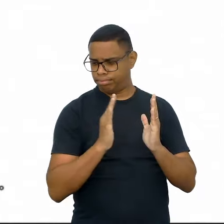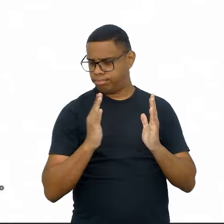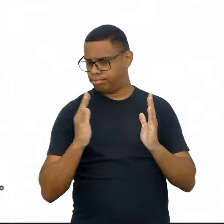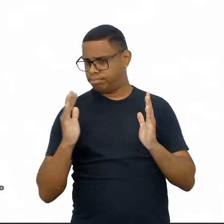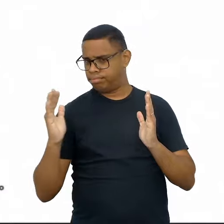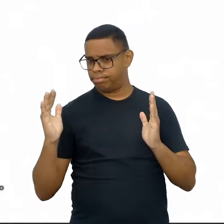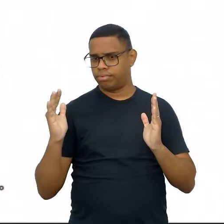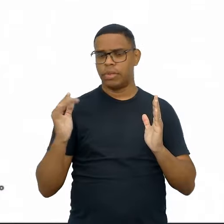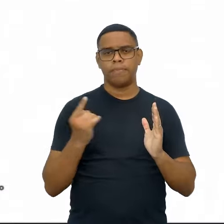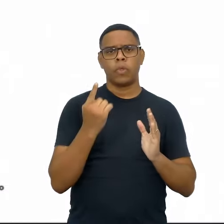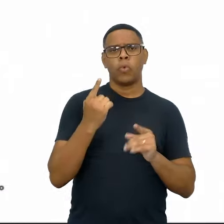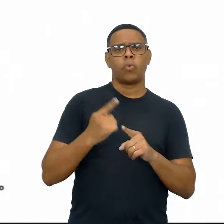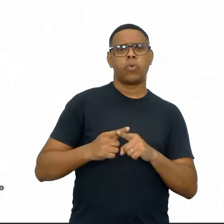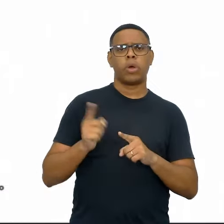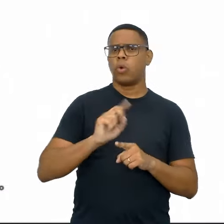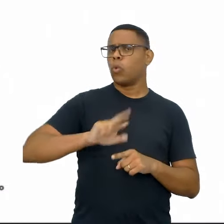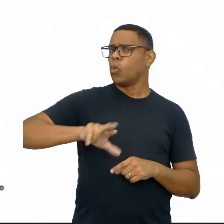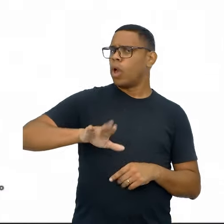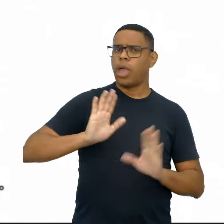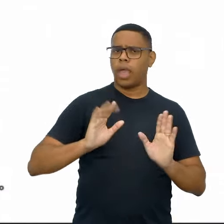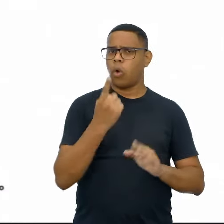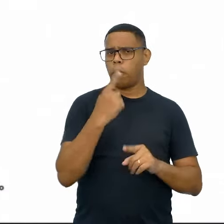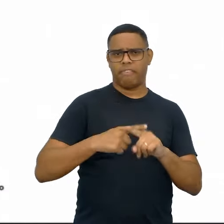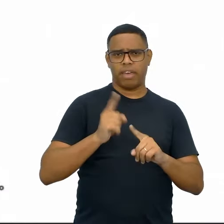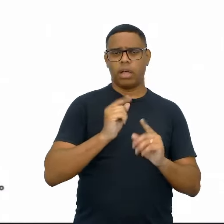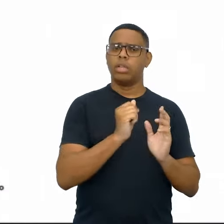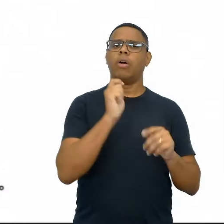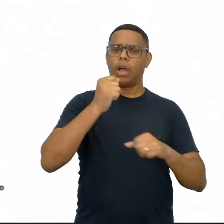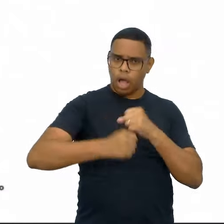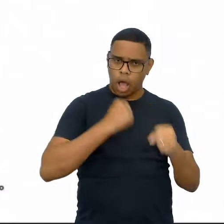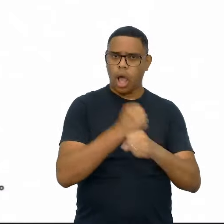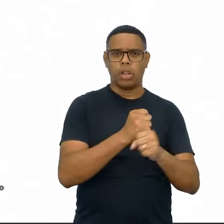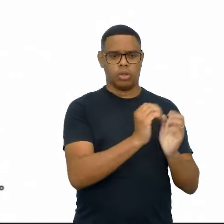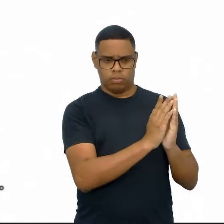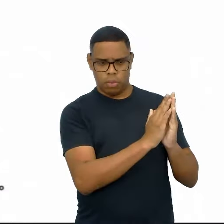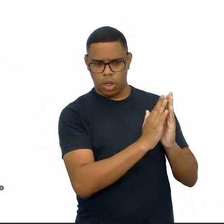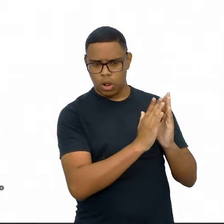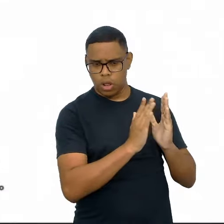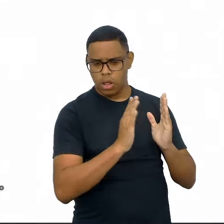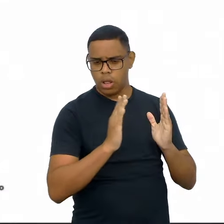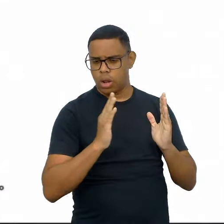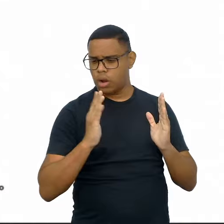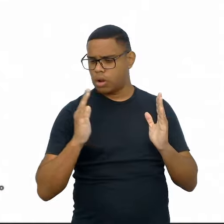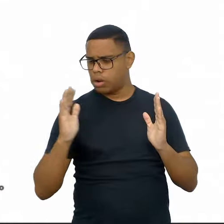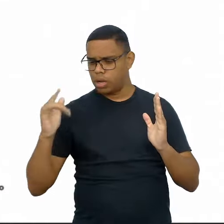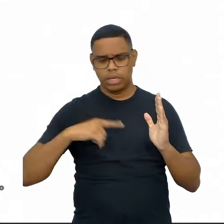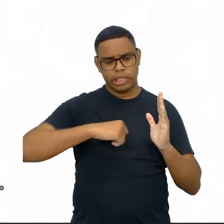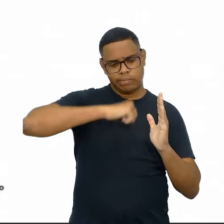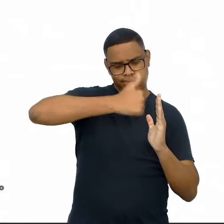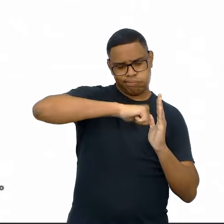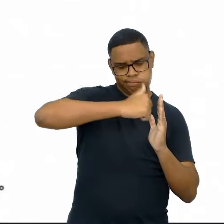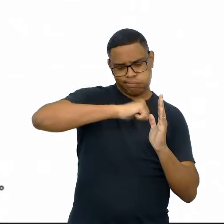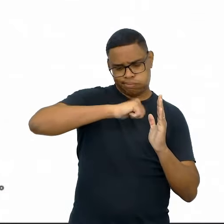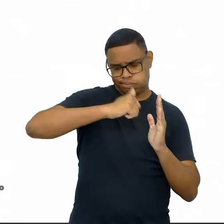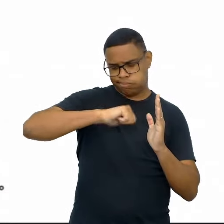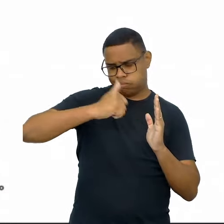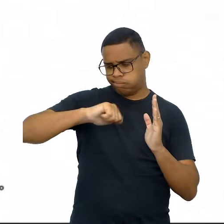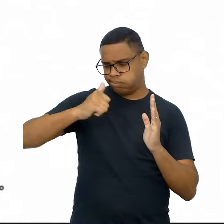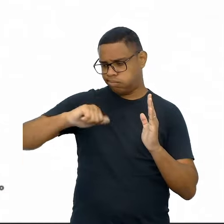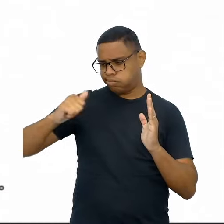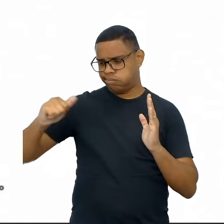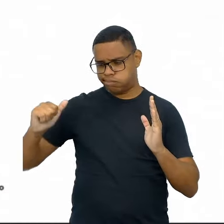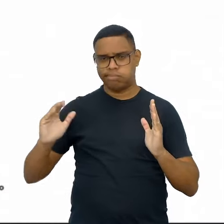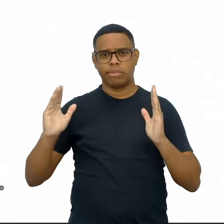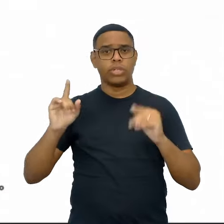acontece só quando a gente tem as avaliações da AP, ADE e sondagem, ela